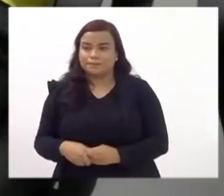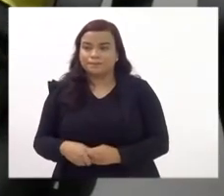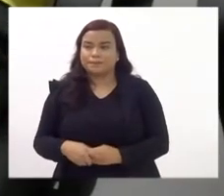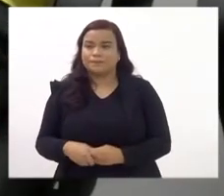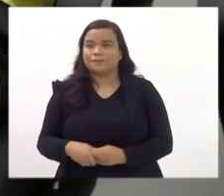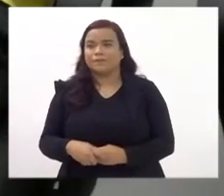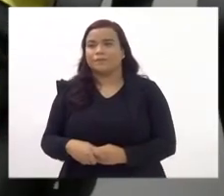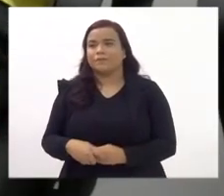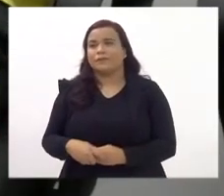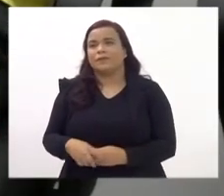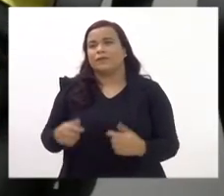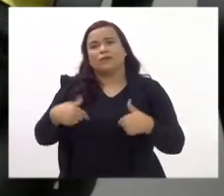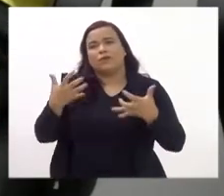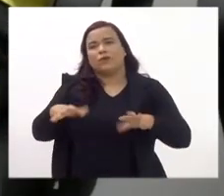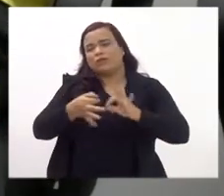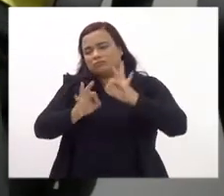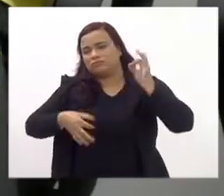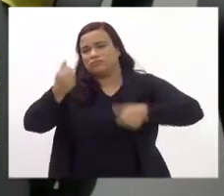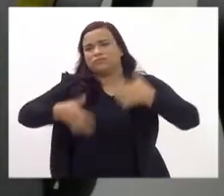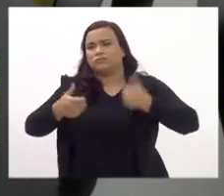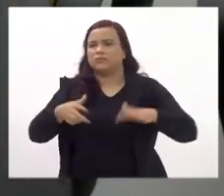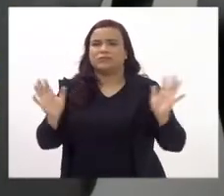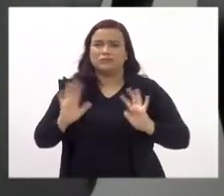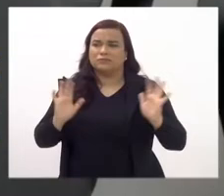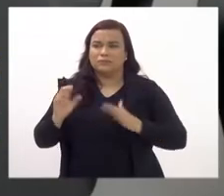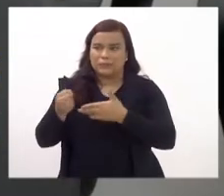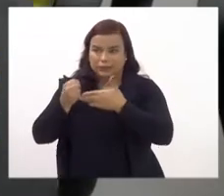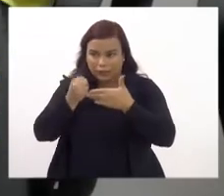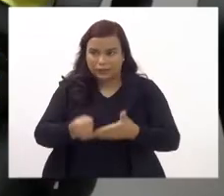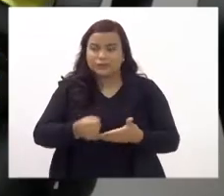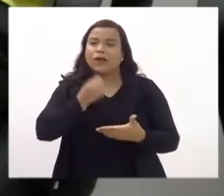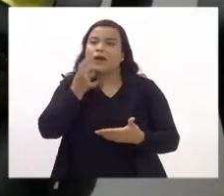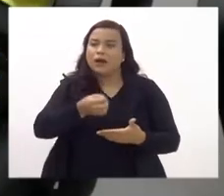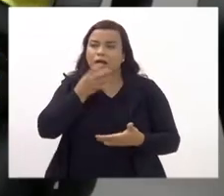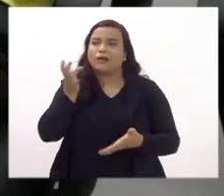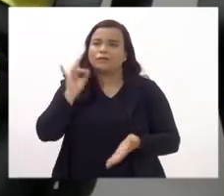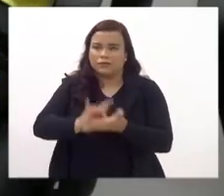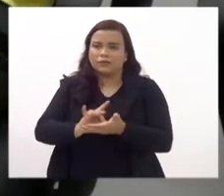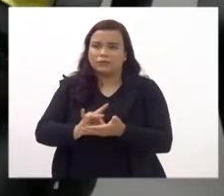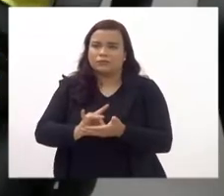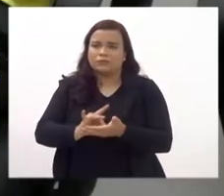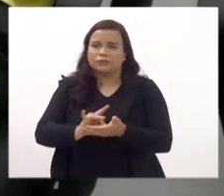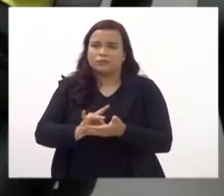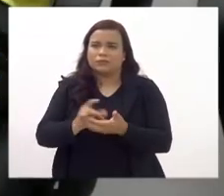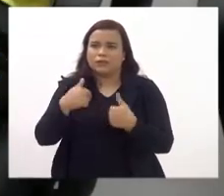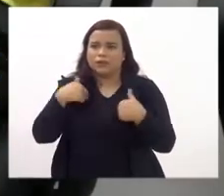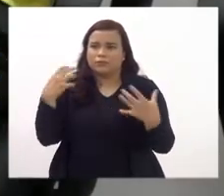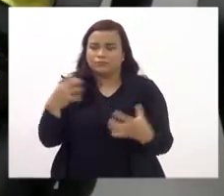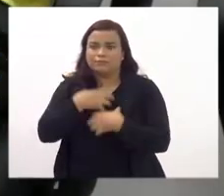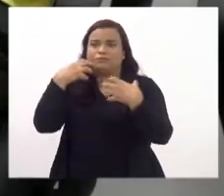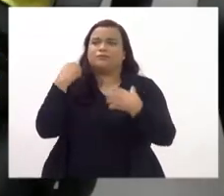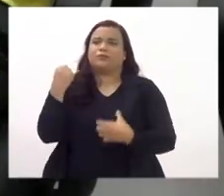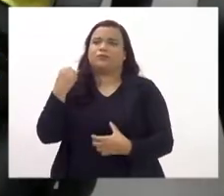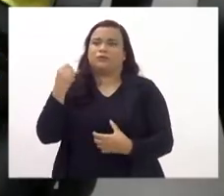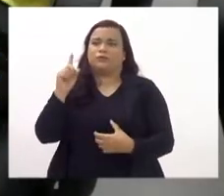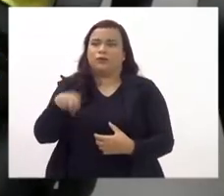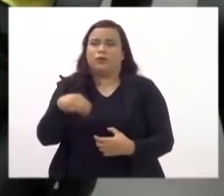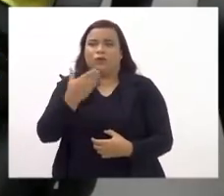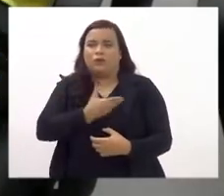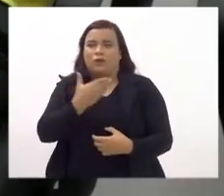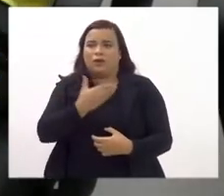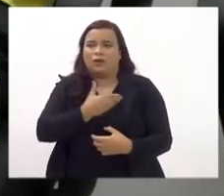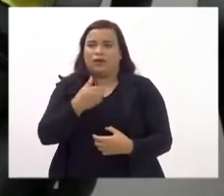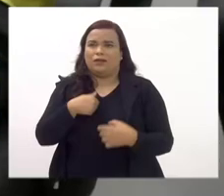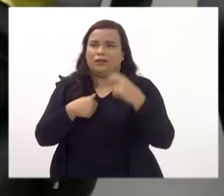Eu não queria me estender muito, queria trazer mais esse relato da nossa realidade. É um colega, assim, isso me impactou muito, porque é um colega que eu